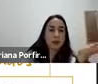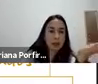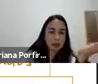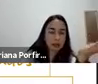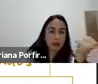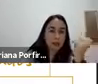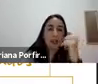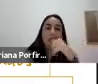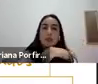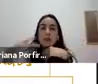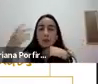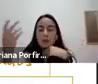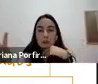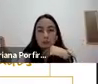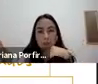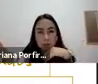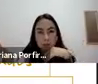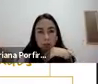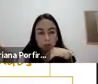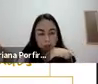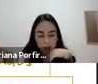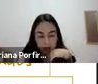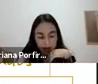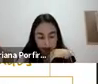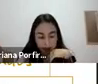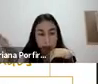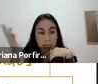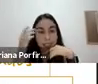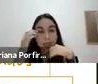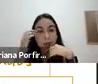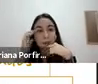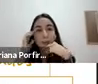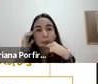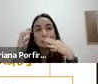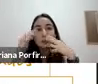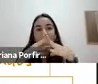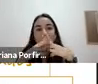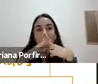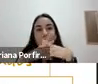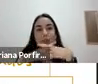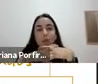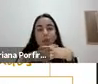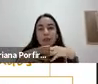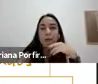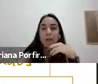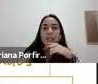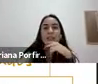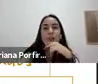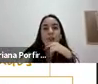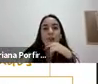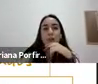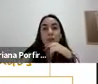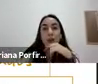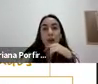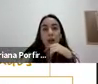amamentação no seio materno e nós estamos usando os bicos artificiais? Então, nos músculos envolvidos na amamentação, nós temos, olha